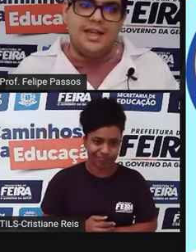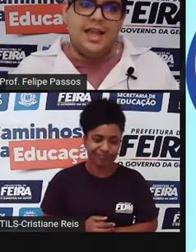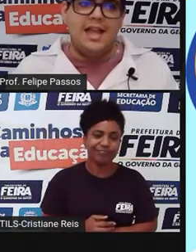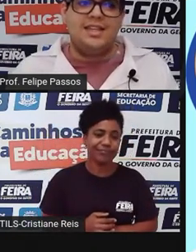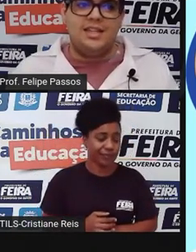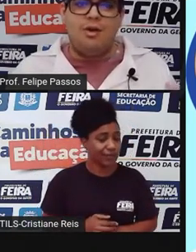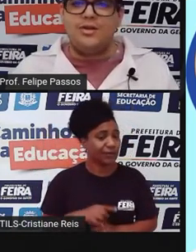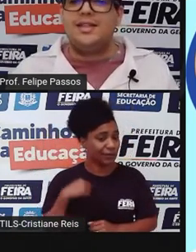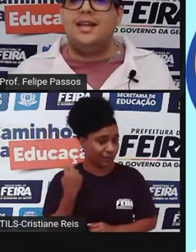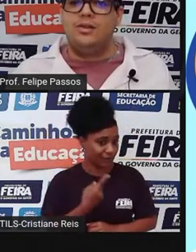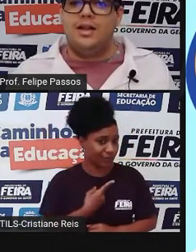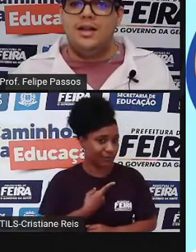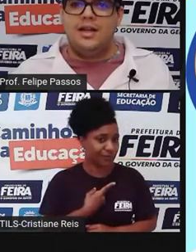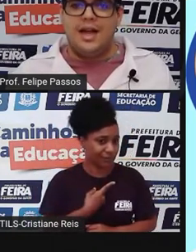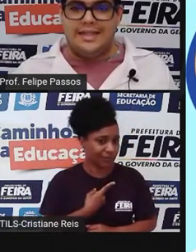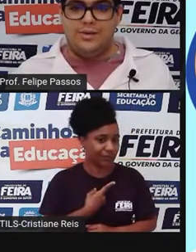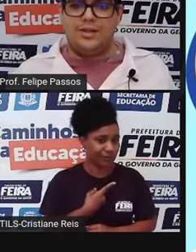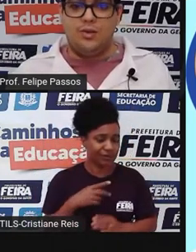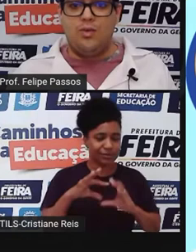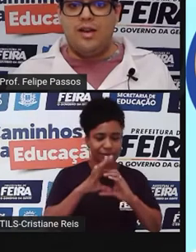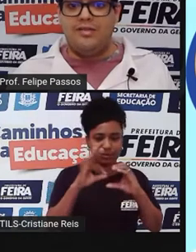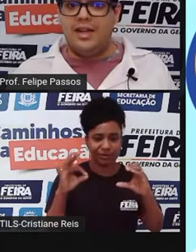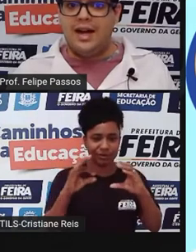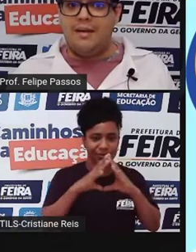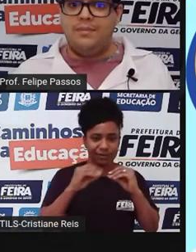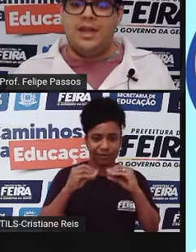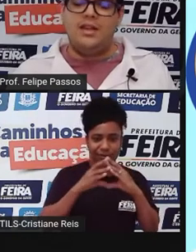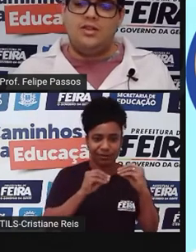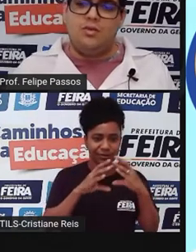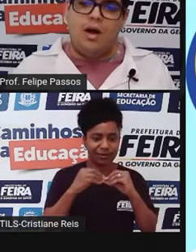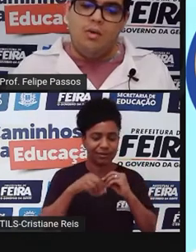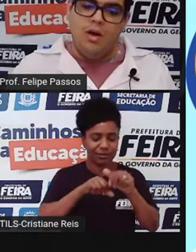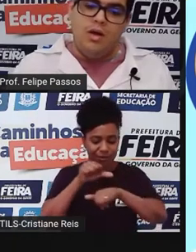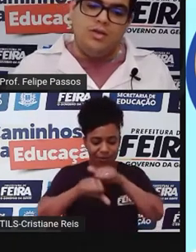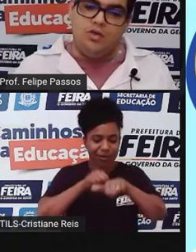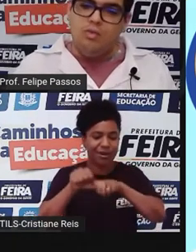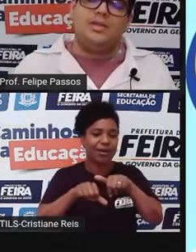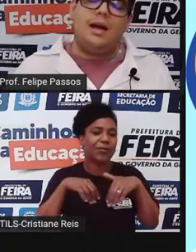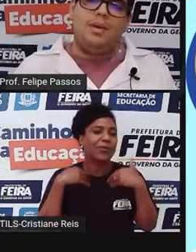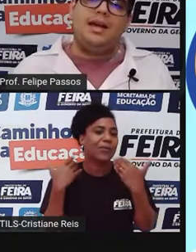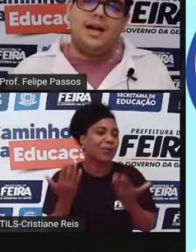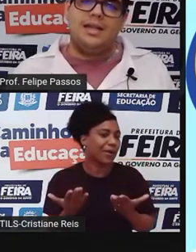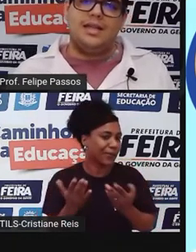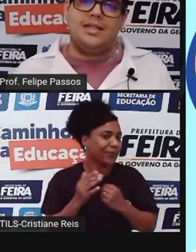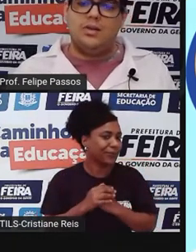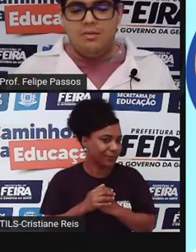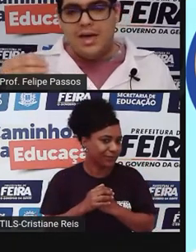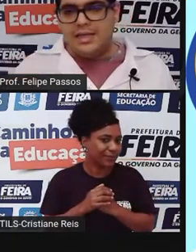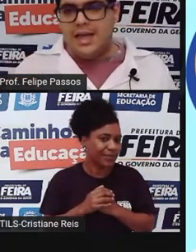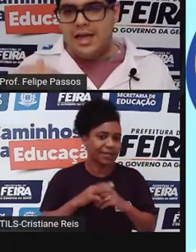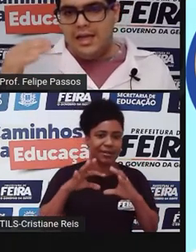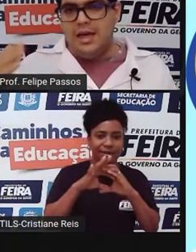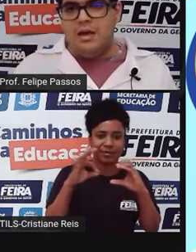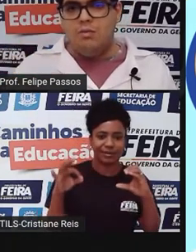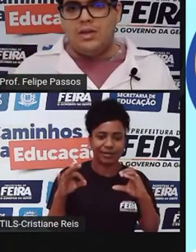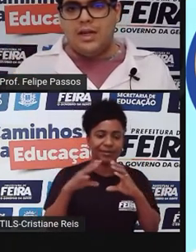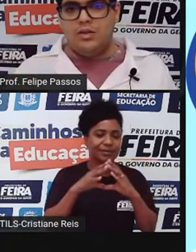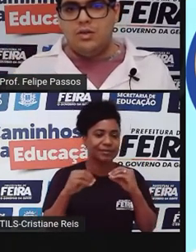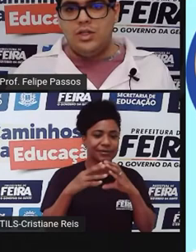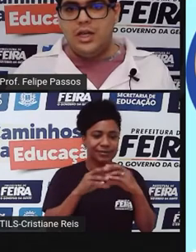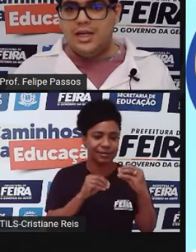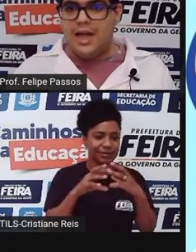de certeza de qual célula a célula-tronco vai virar, né, de como ser aplicada essa célula, mas é aí